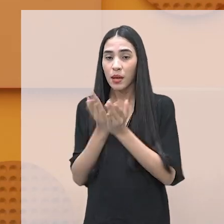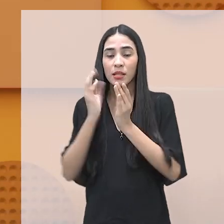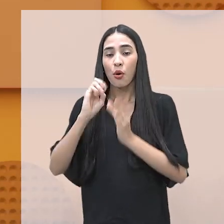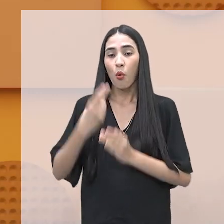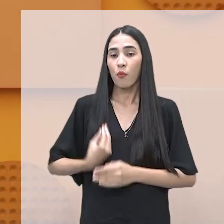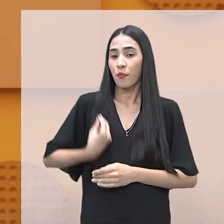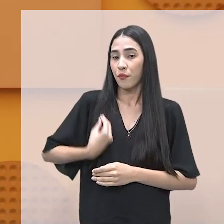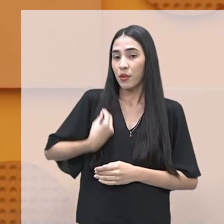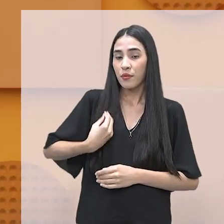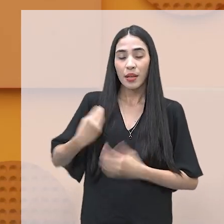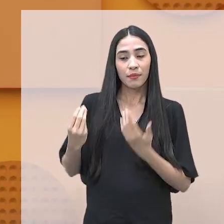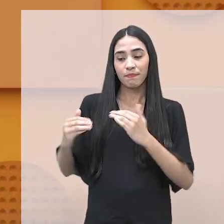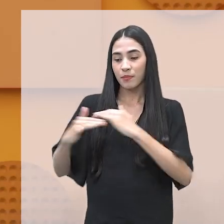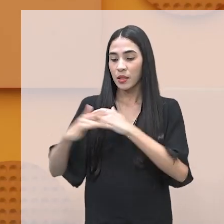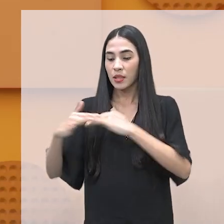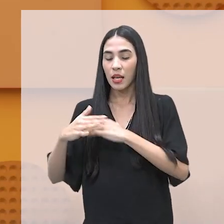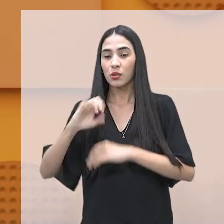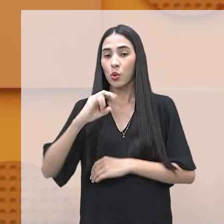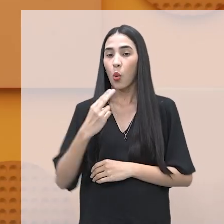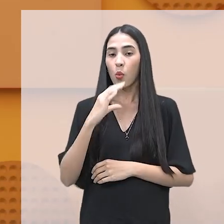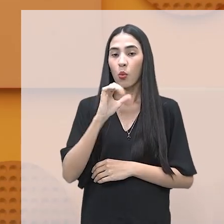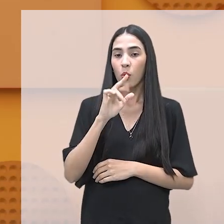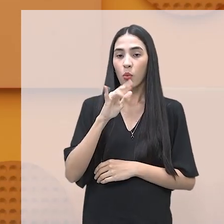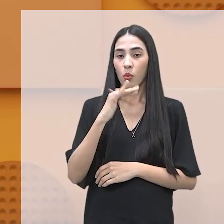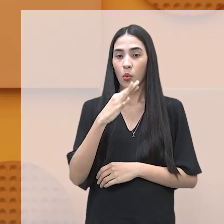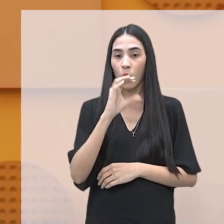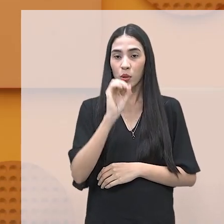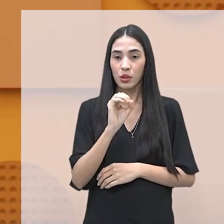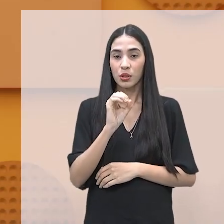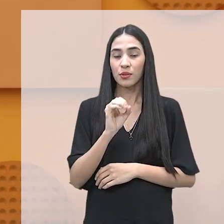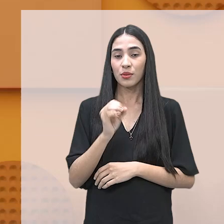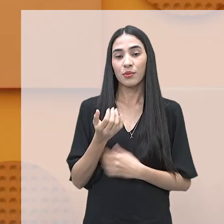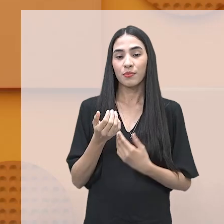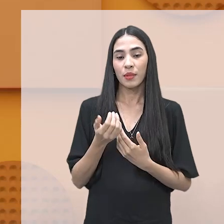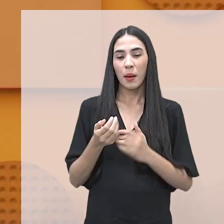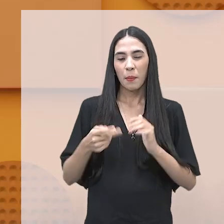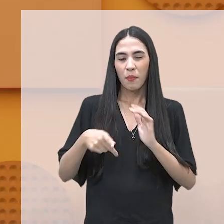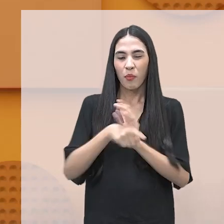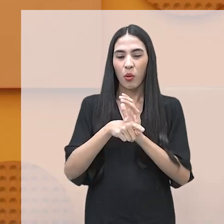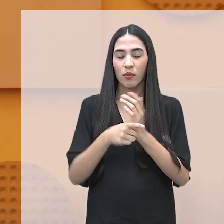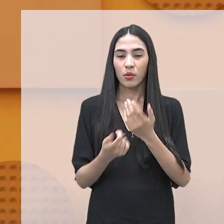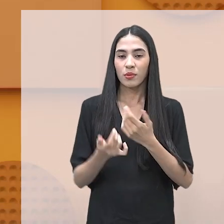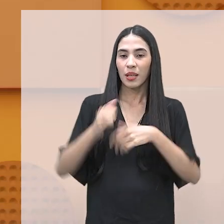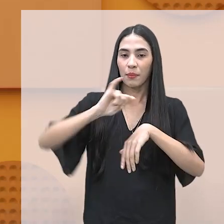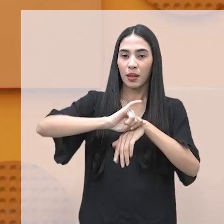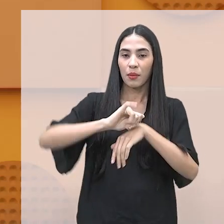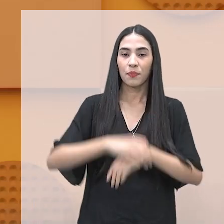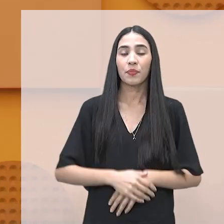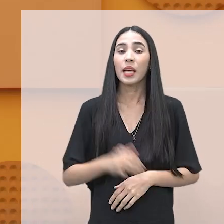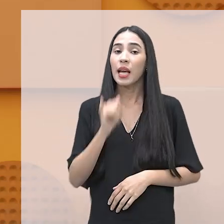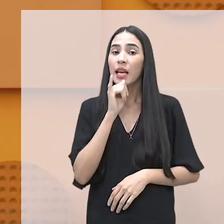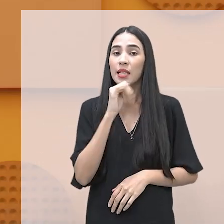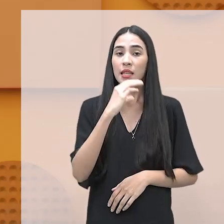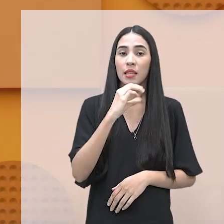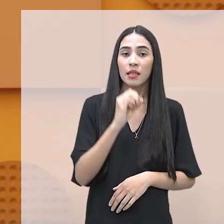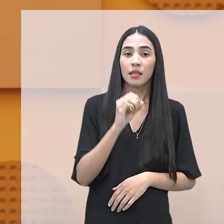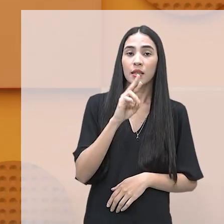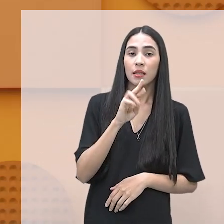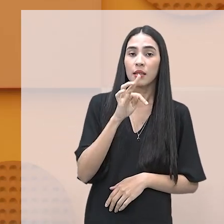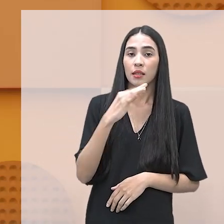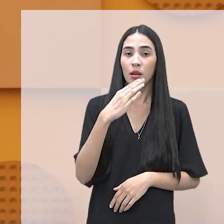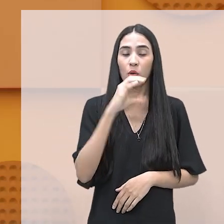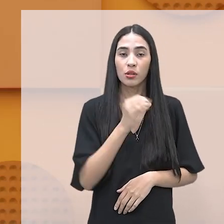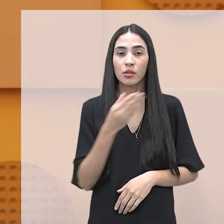mesmo nos grandes cortiços, ali no centro da capital. O exemplo que eu dou para vocês é o cortiço Cabeça de